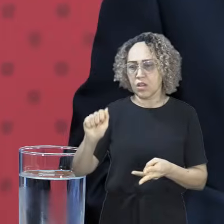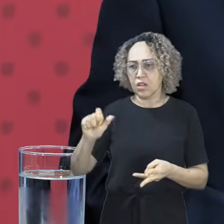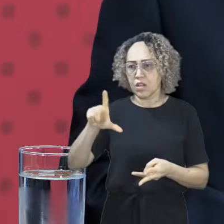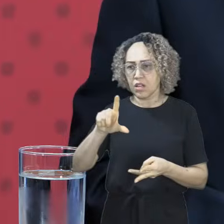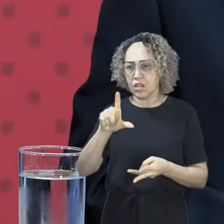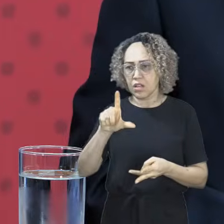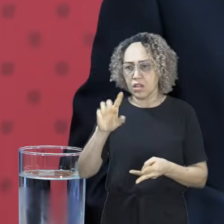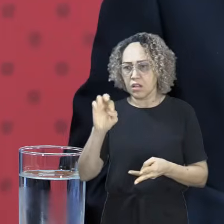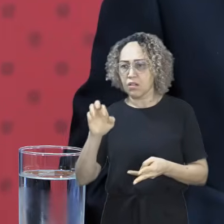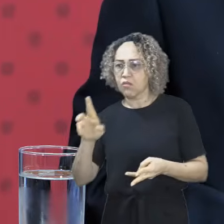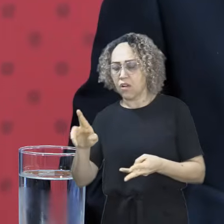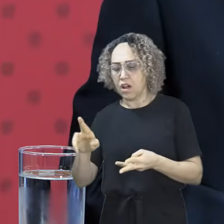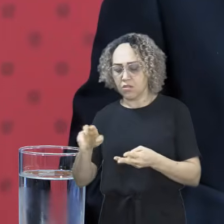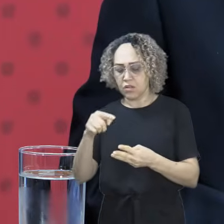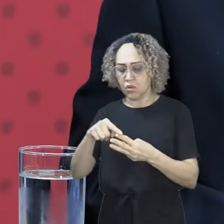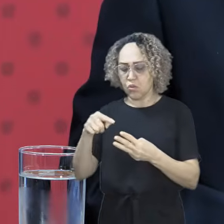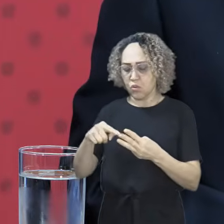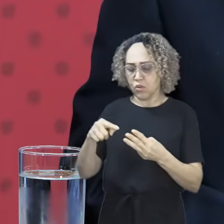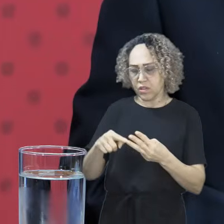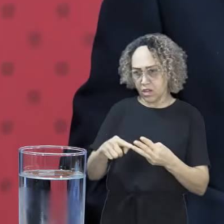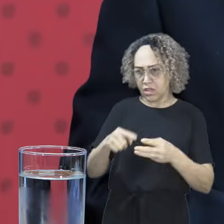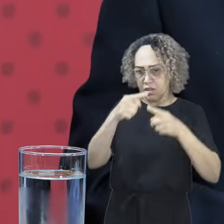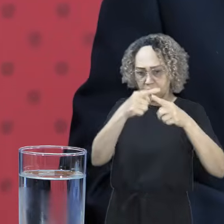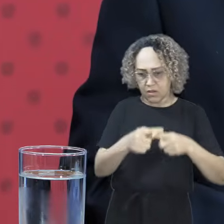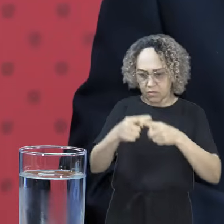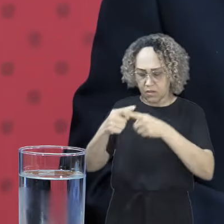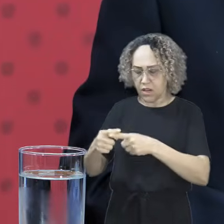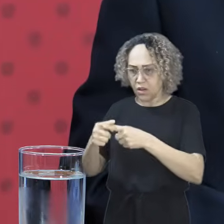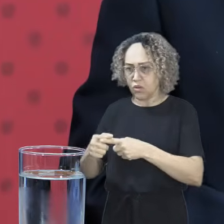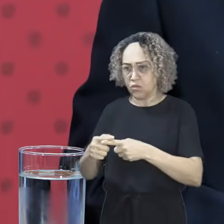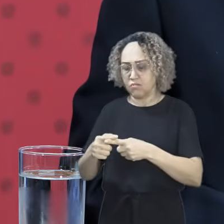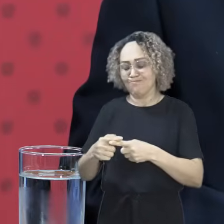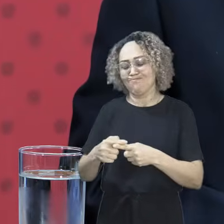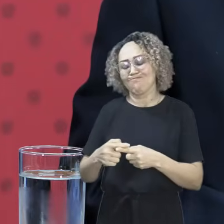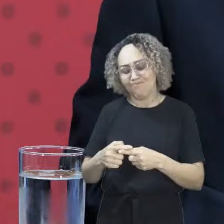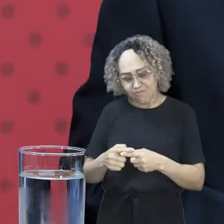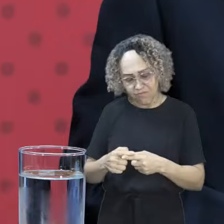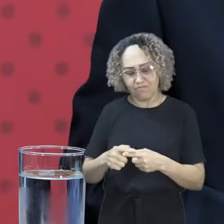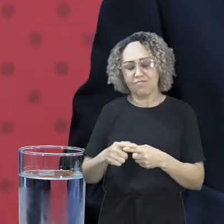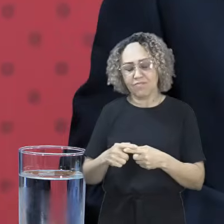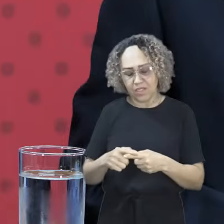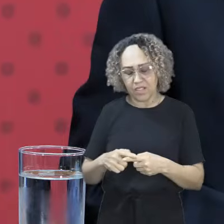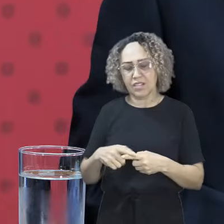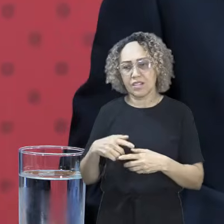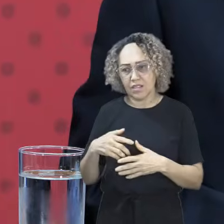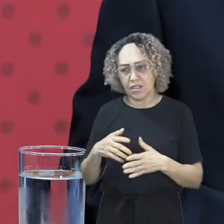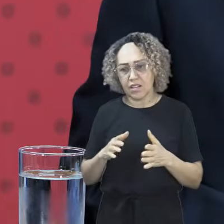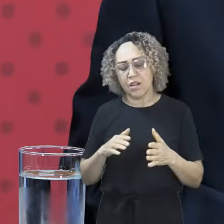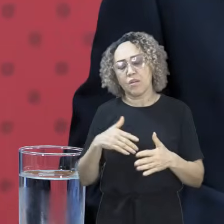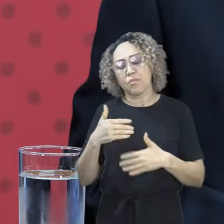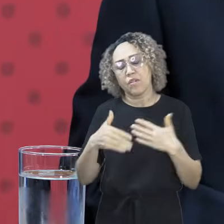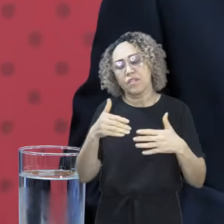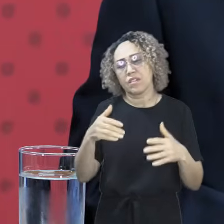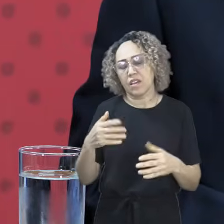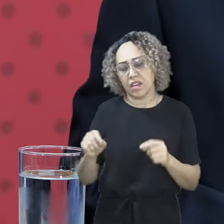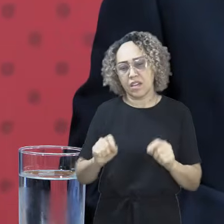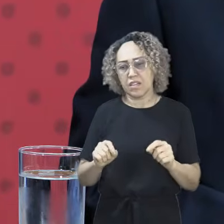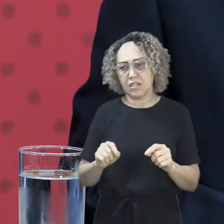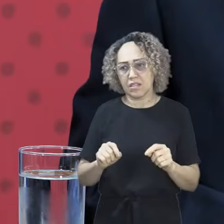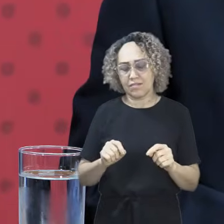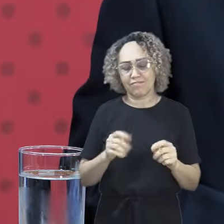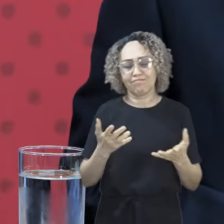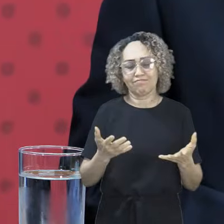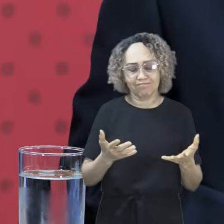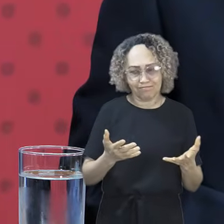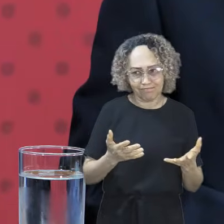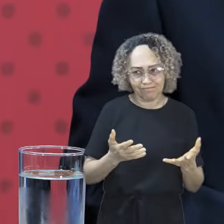desse processo da eleição direta para presidente nacional. Sem eles, nós não teríamos fomentado o debate, não teríamos feito o debate,